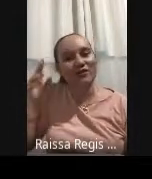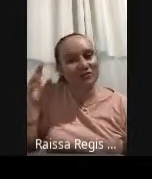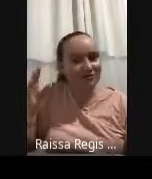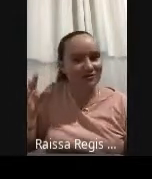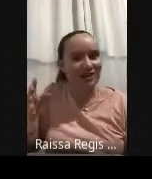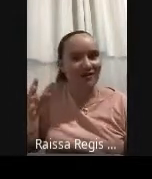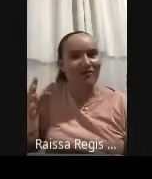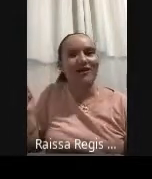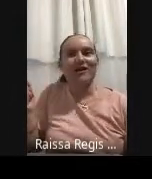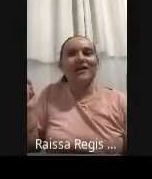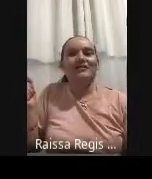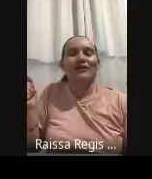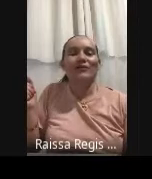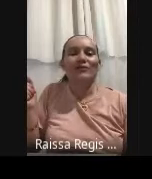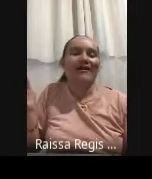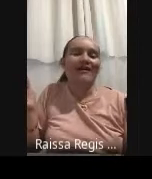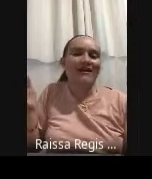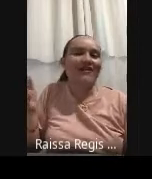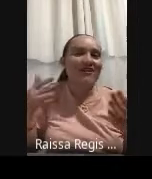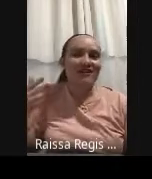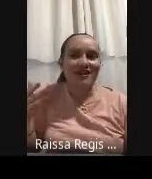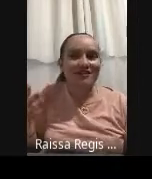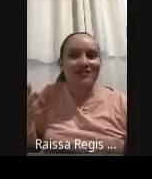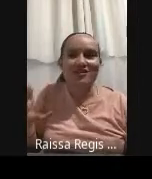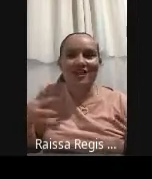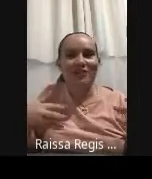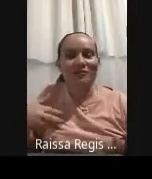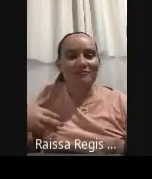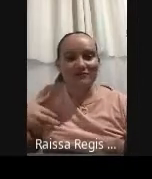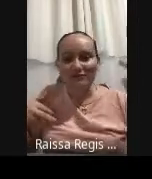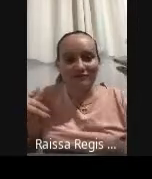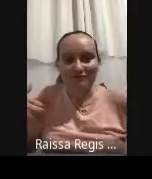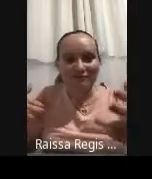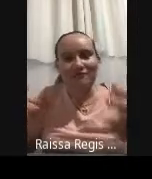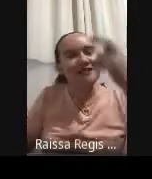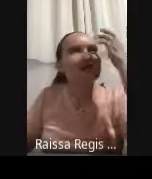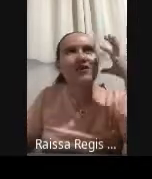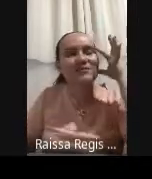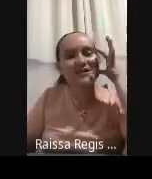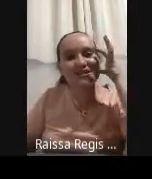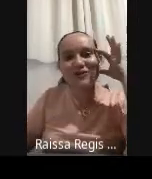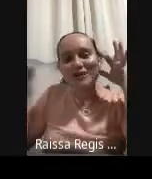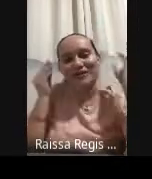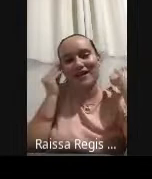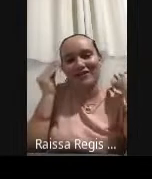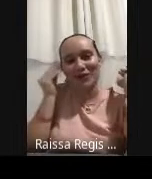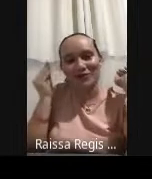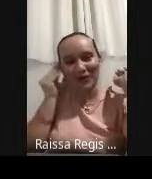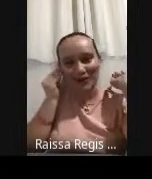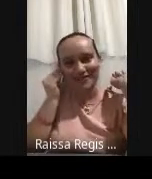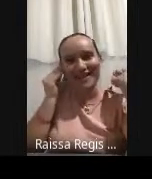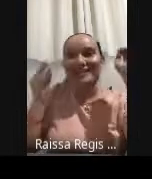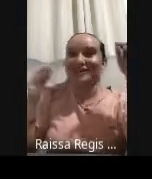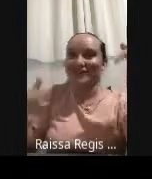mostra que é dois toques no sinal. Então, olha que interessante, né? Eu falei assim, nossa, mas esse sinal eu não sabia que era